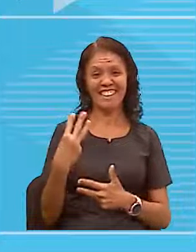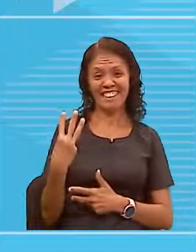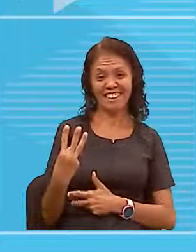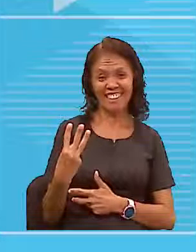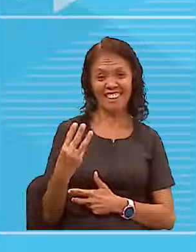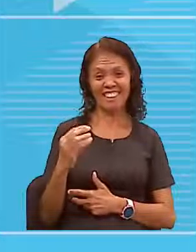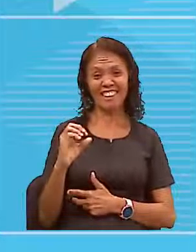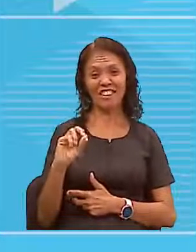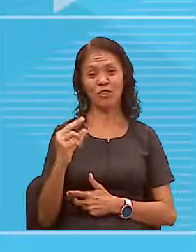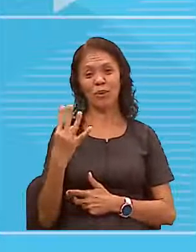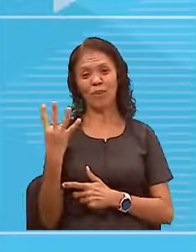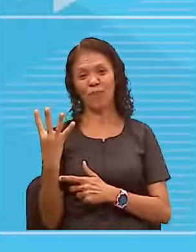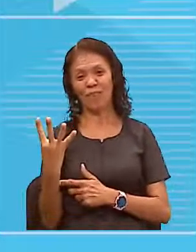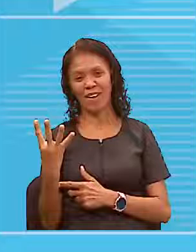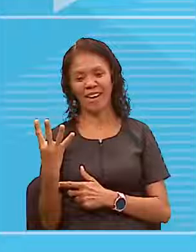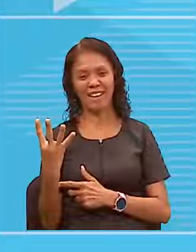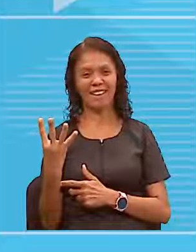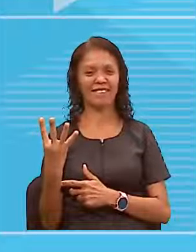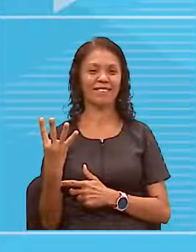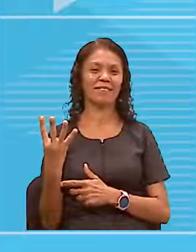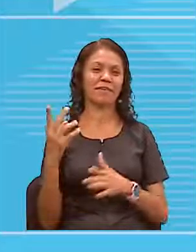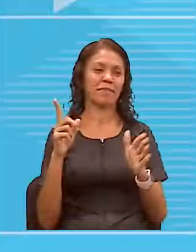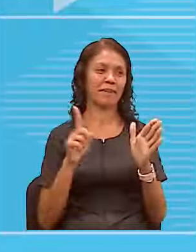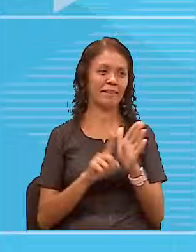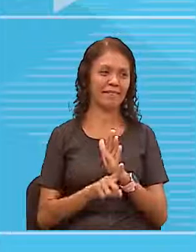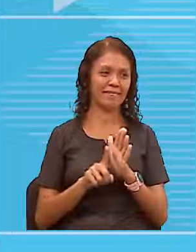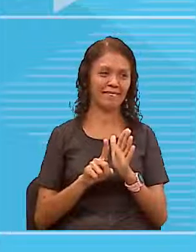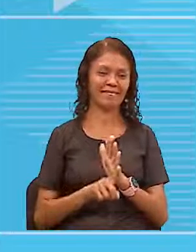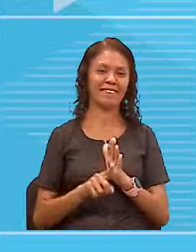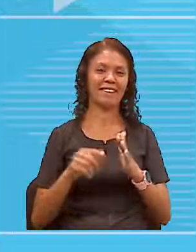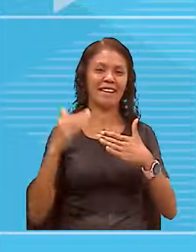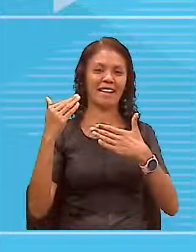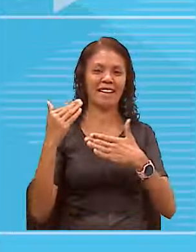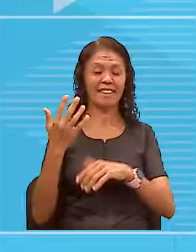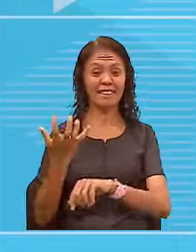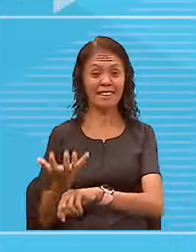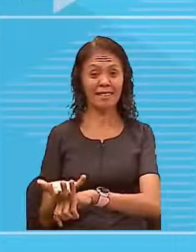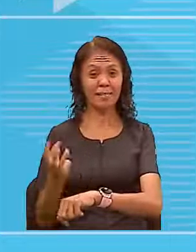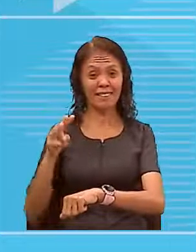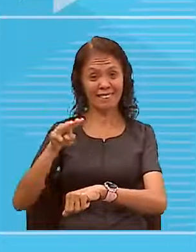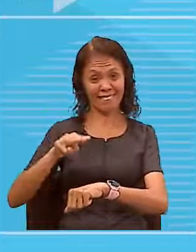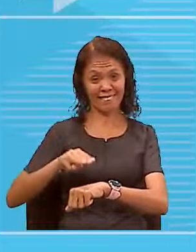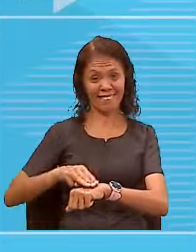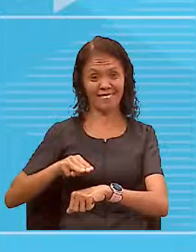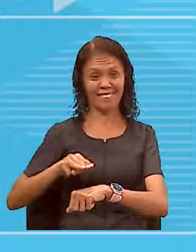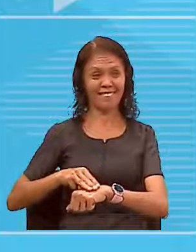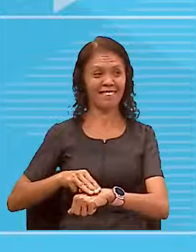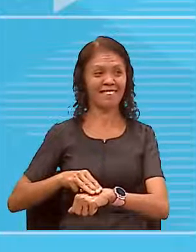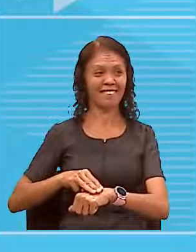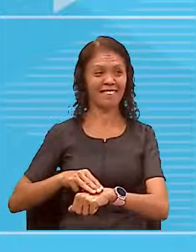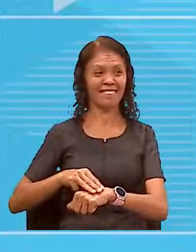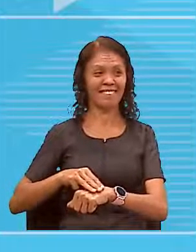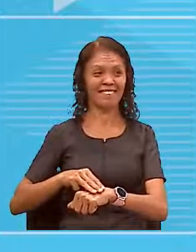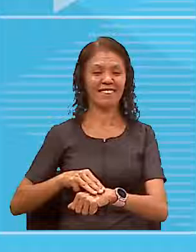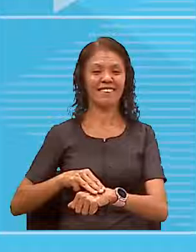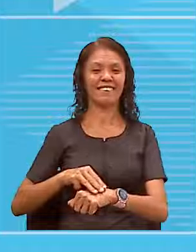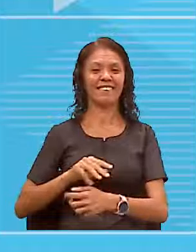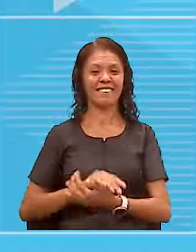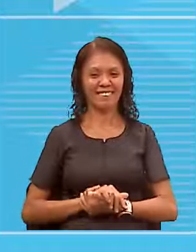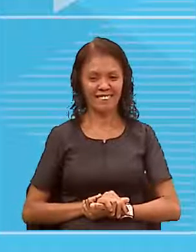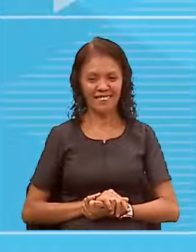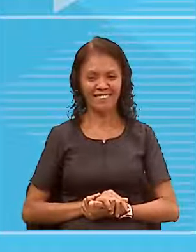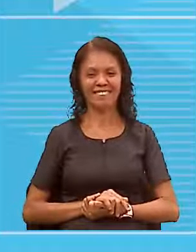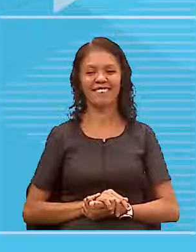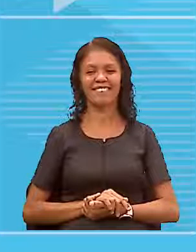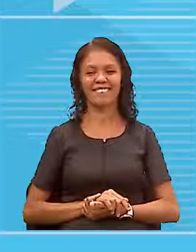questões. Certeza, na prova de matemática, certo? Conhecimento de matemática, com toda certeza, com